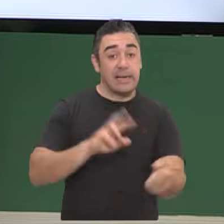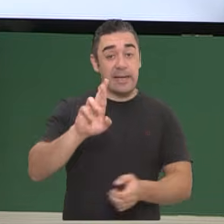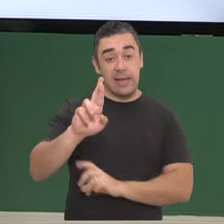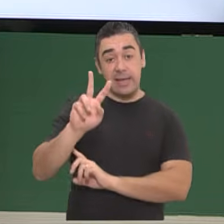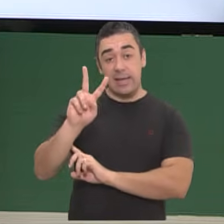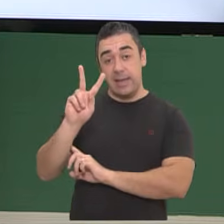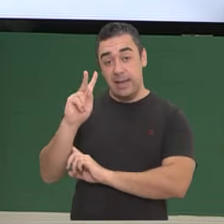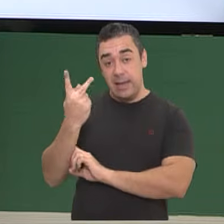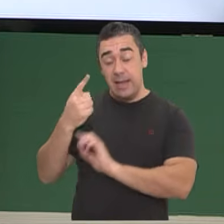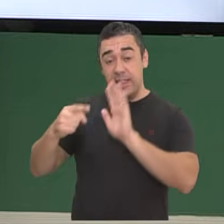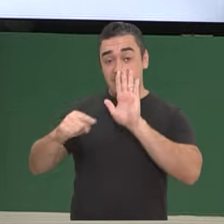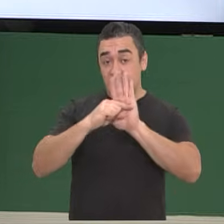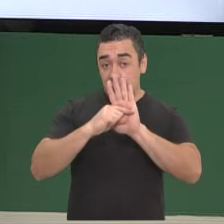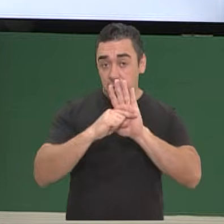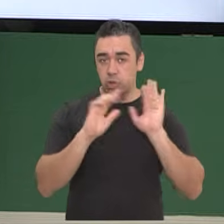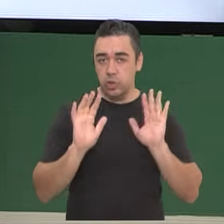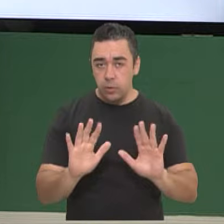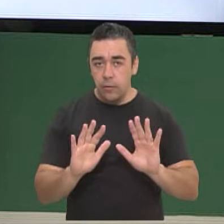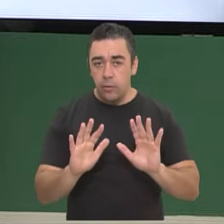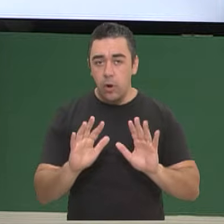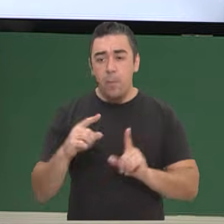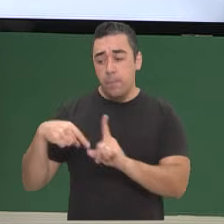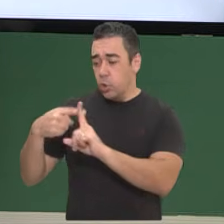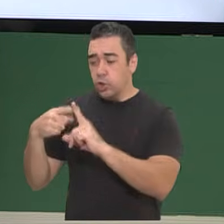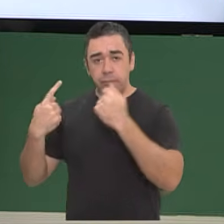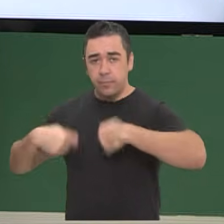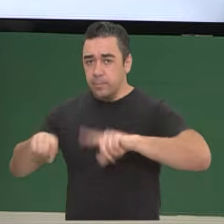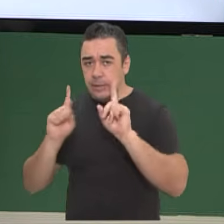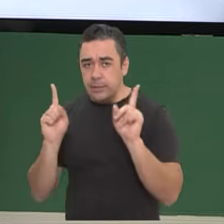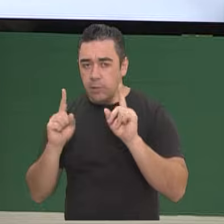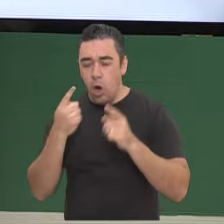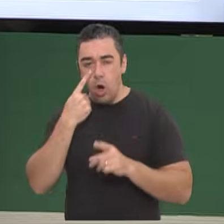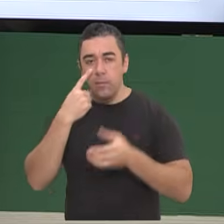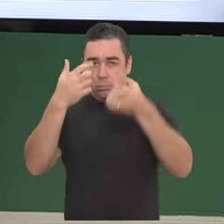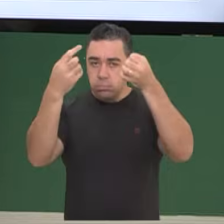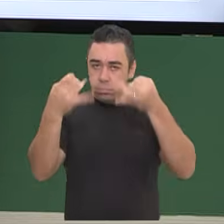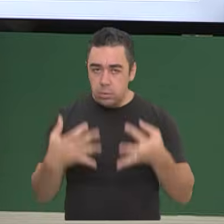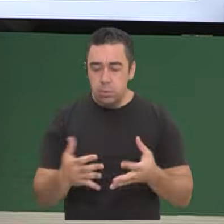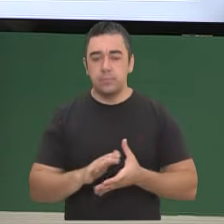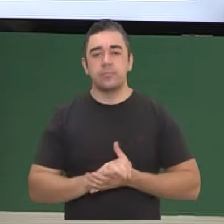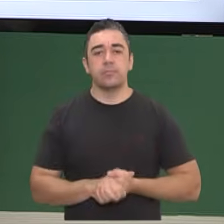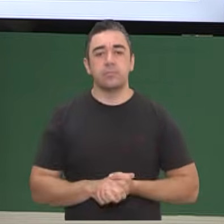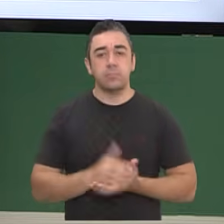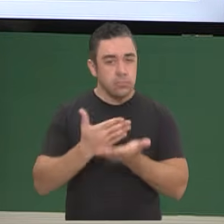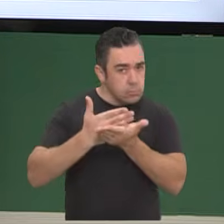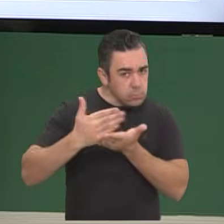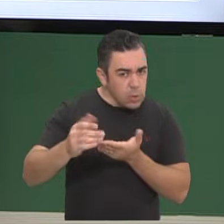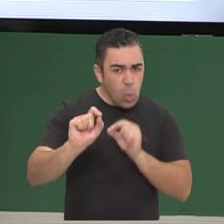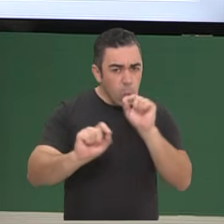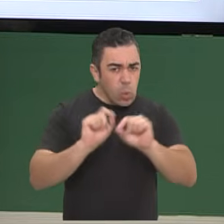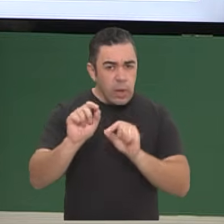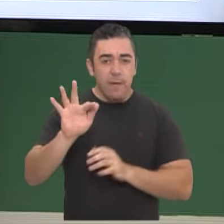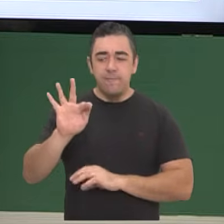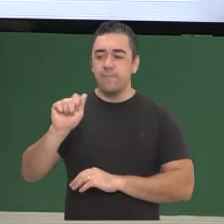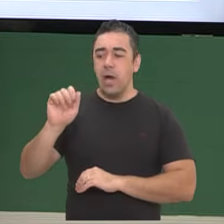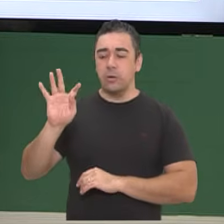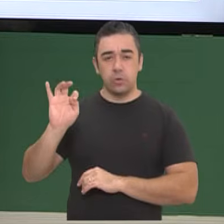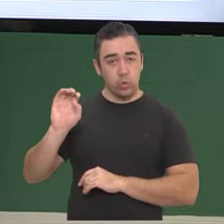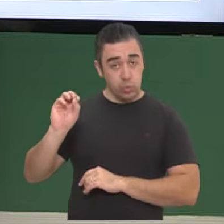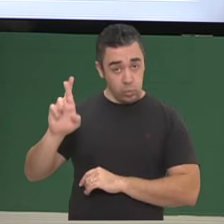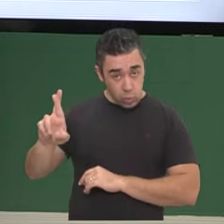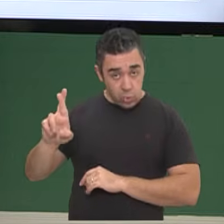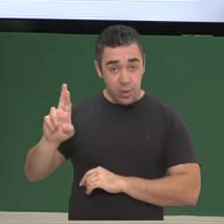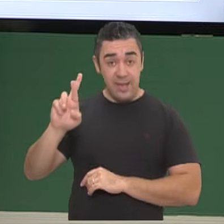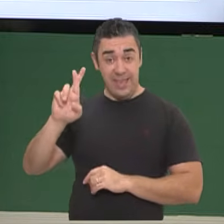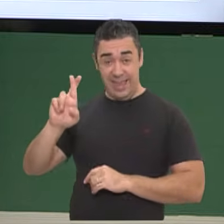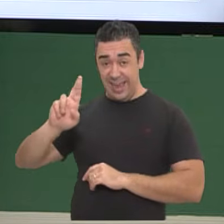precisa. E por que não precisa? A gente vai explicar na aula de hoje, ok? Então, para começar, o que é o fator RH? Quando